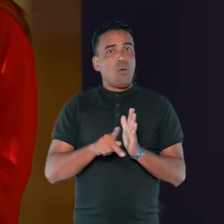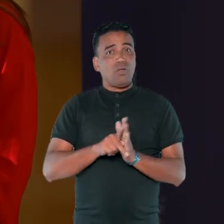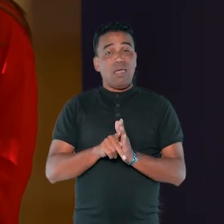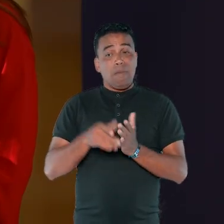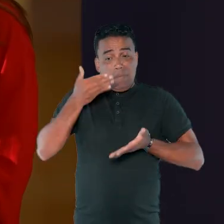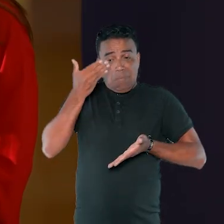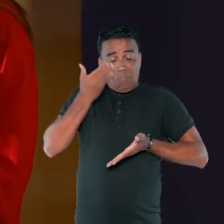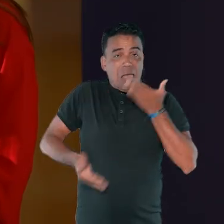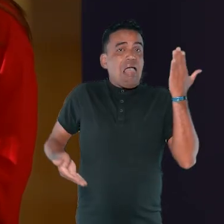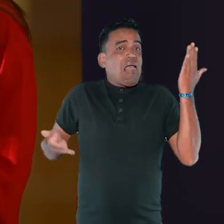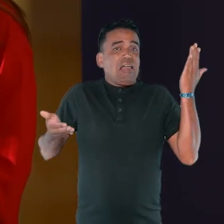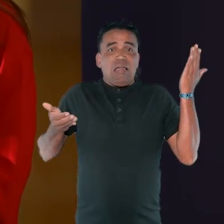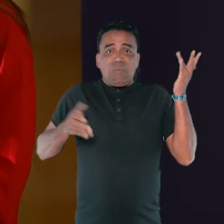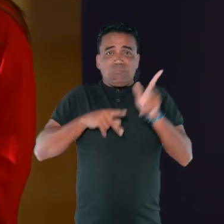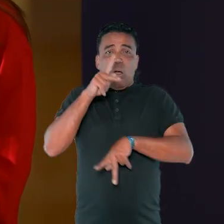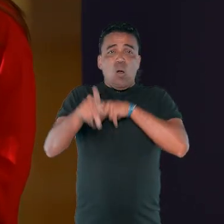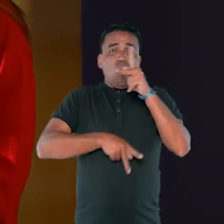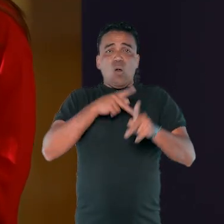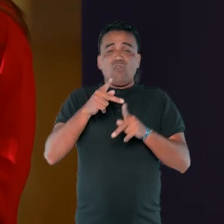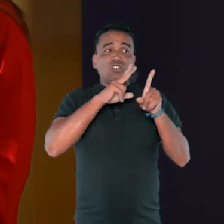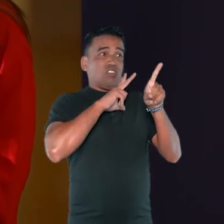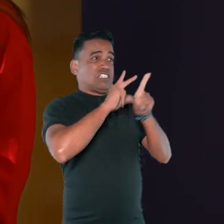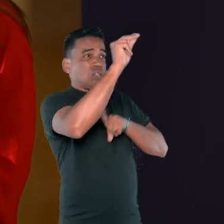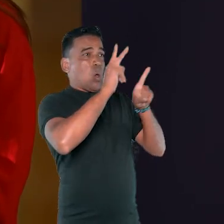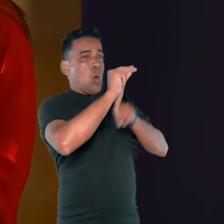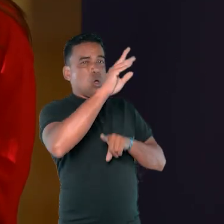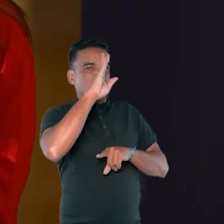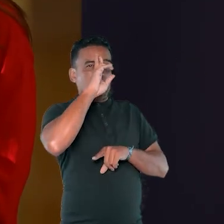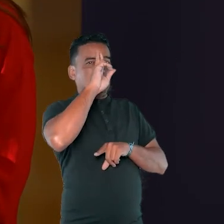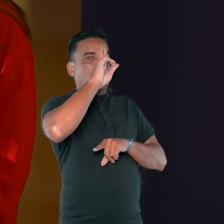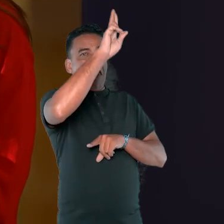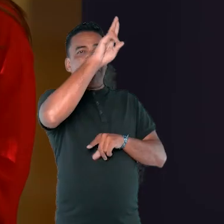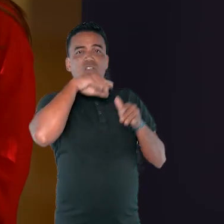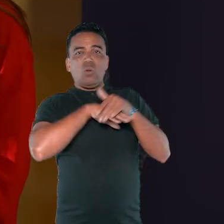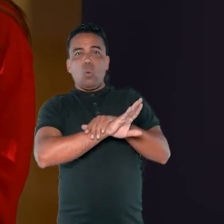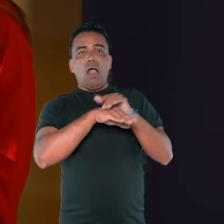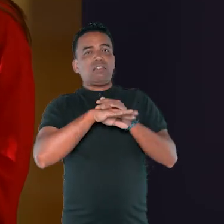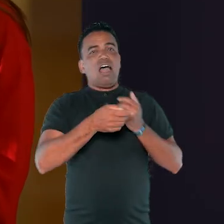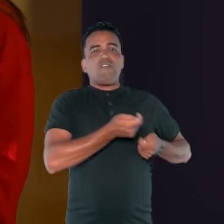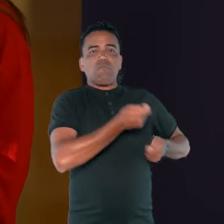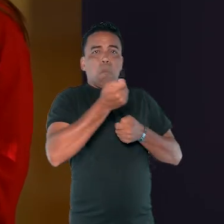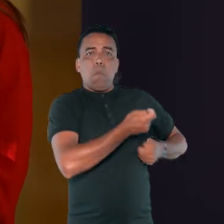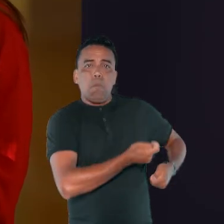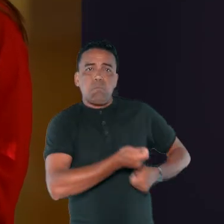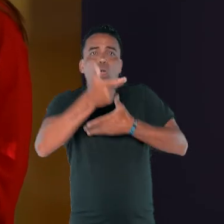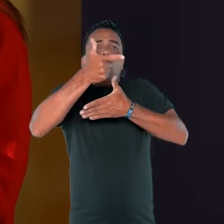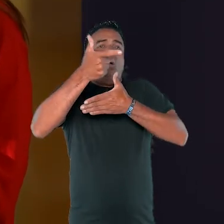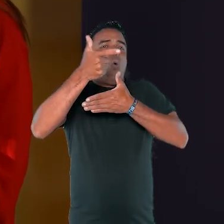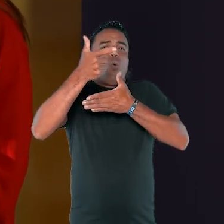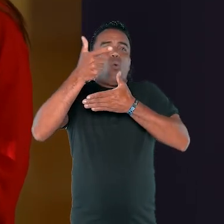como escória, e os vencedores nos palácios espocavam seus champanhas sobre a